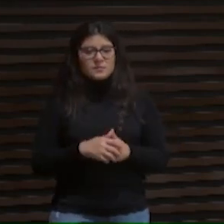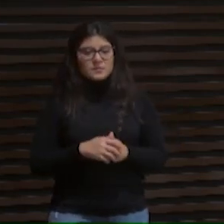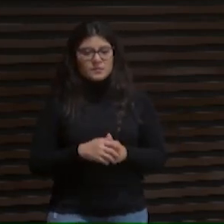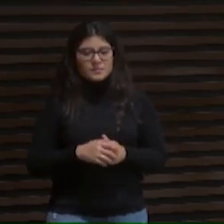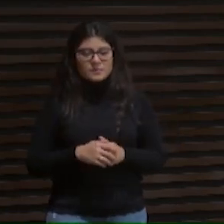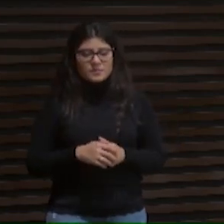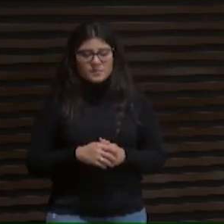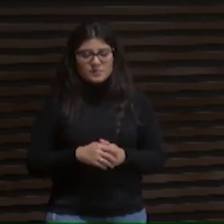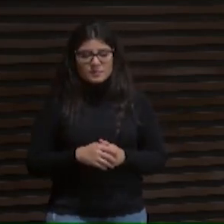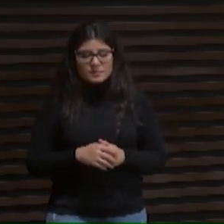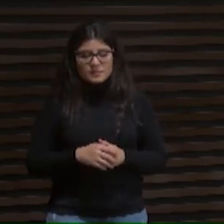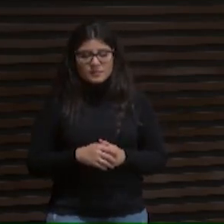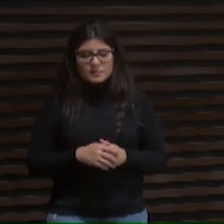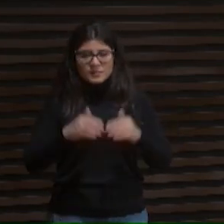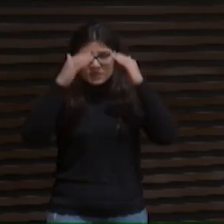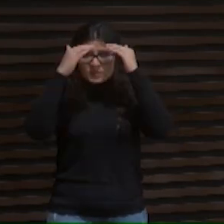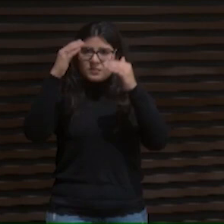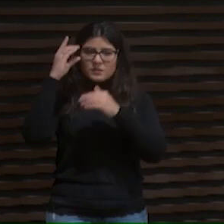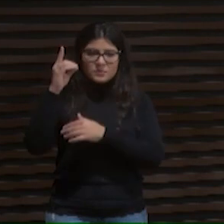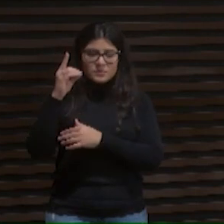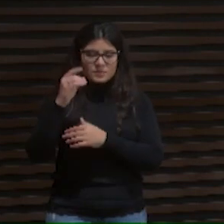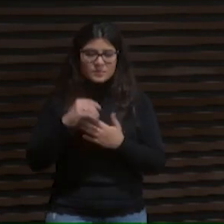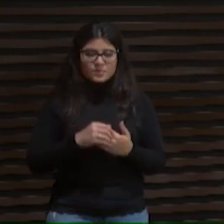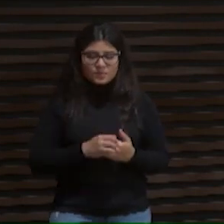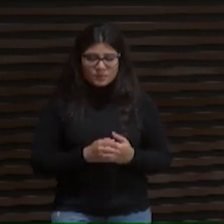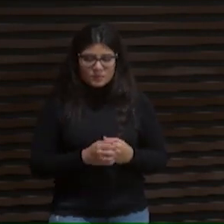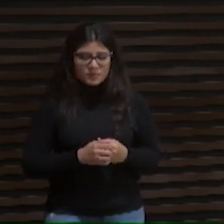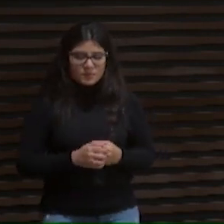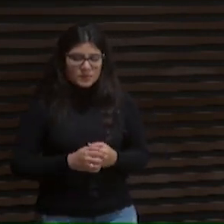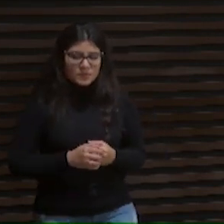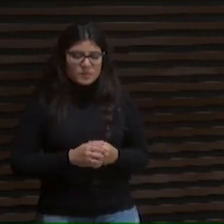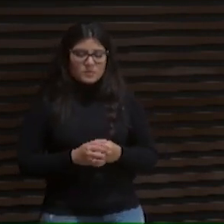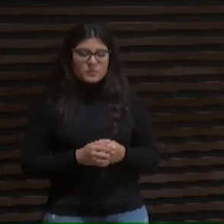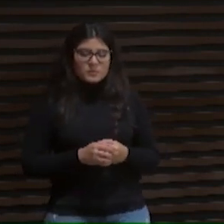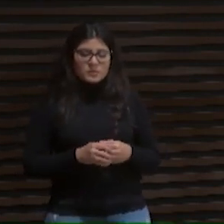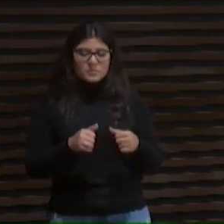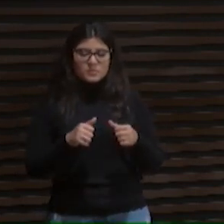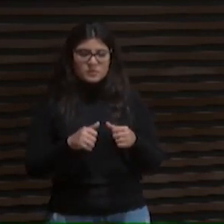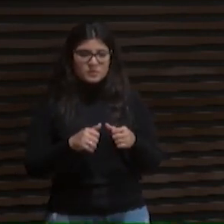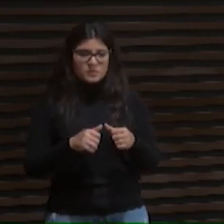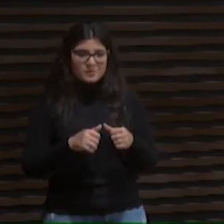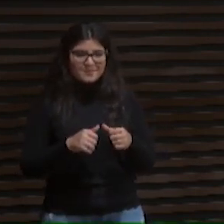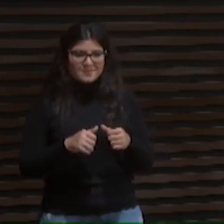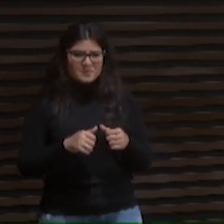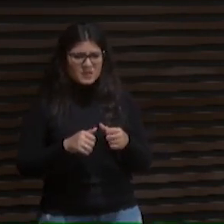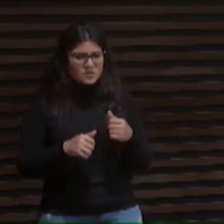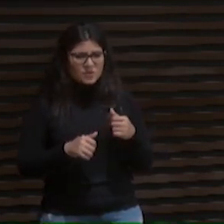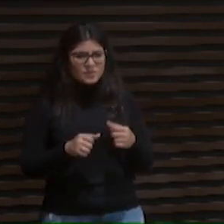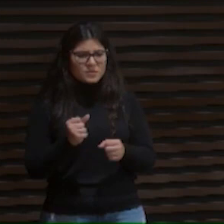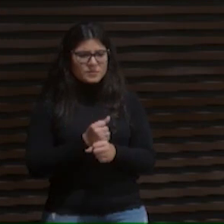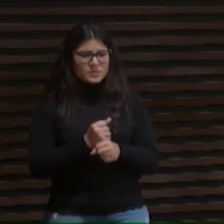próximo. Esses anos, desde a prisão em Jerusalém até os seus dias em Roma, foram os últimos da vida de